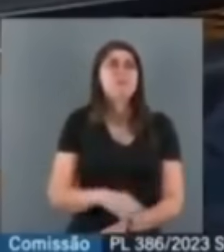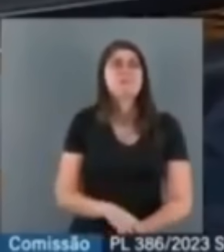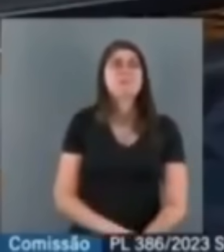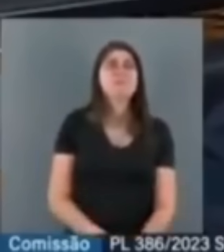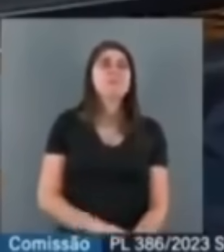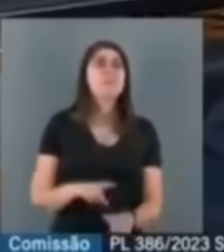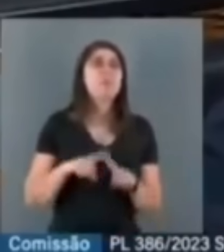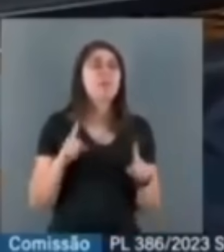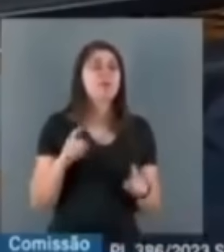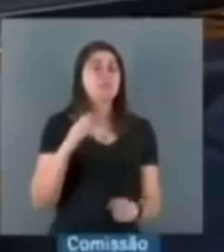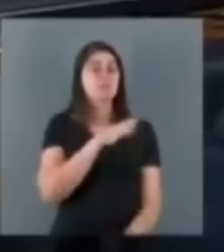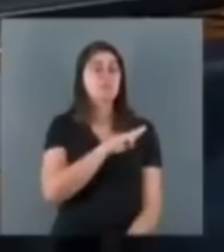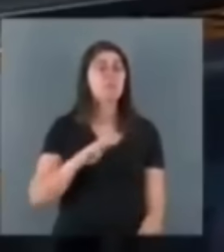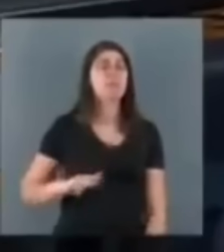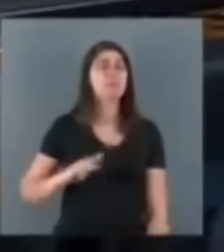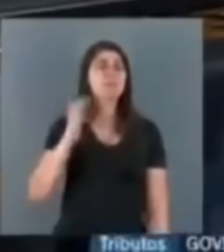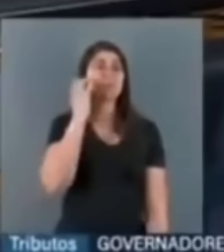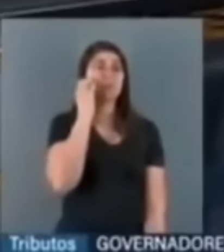que o Flávio Dino